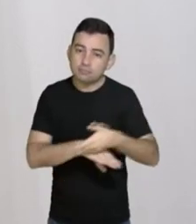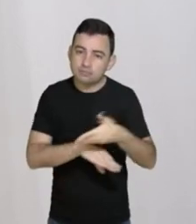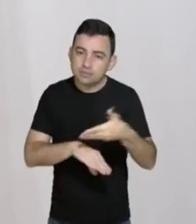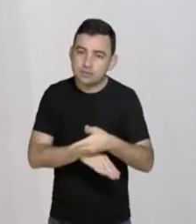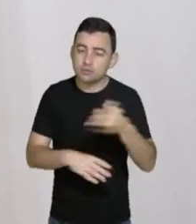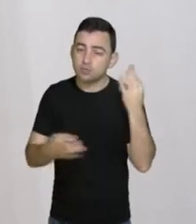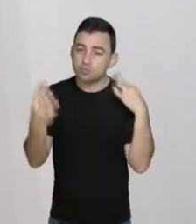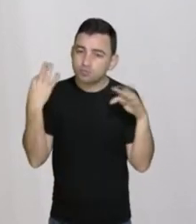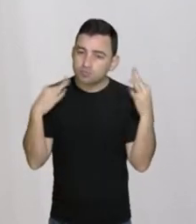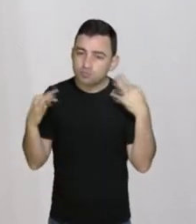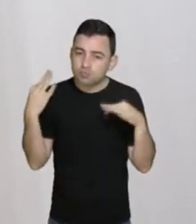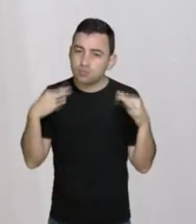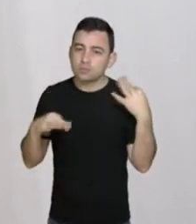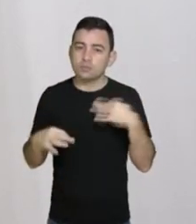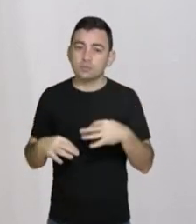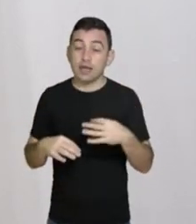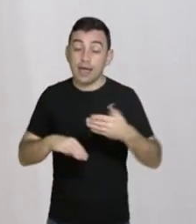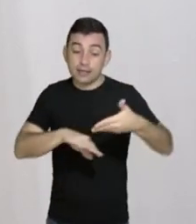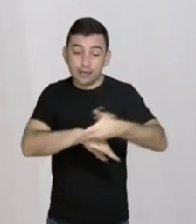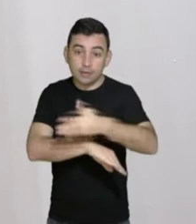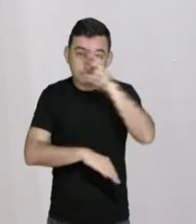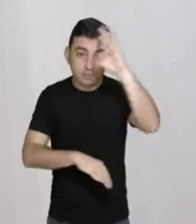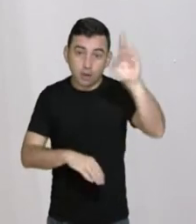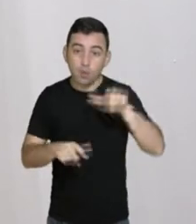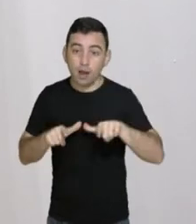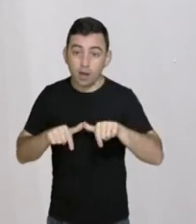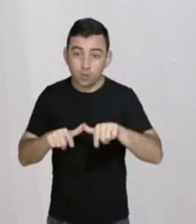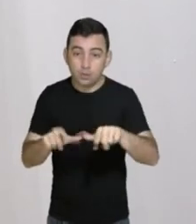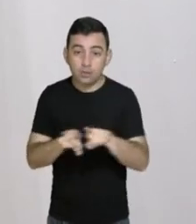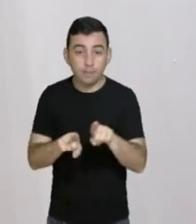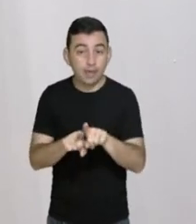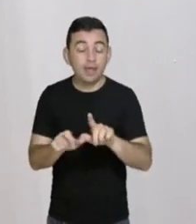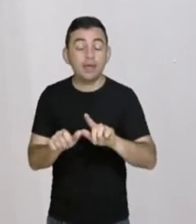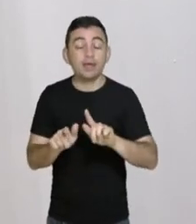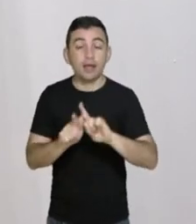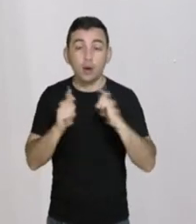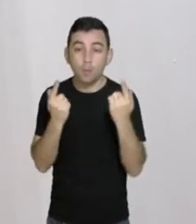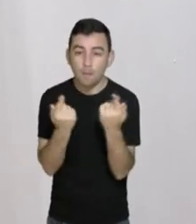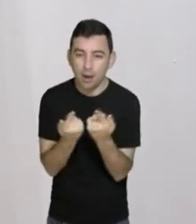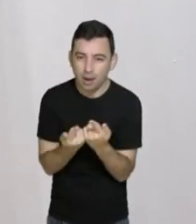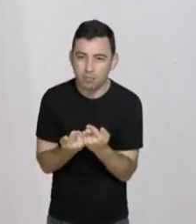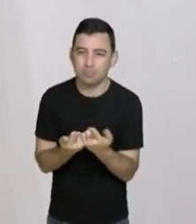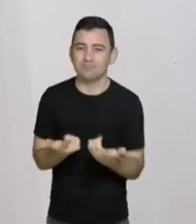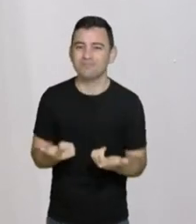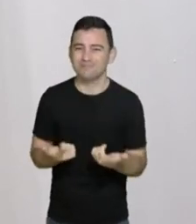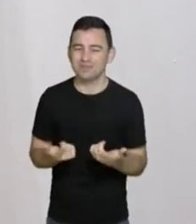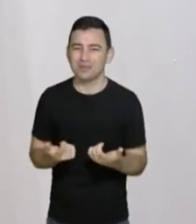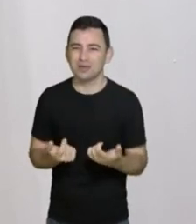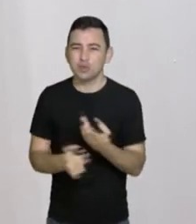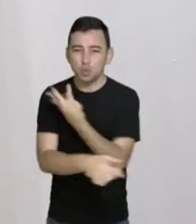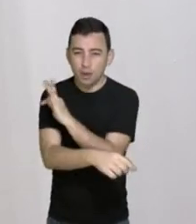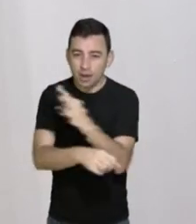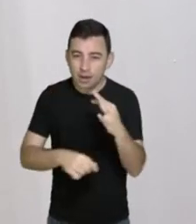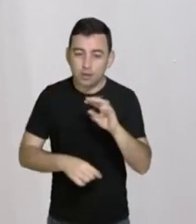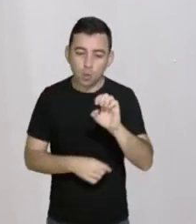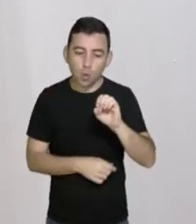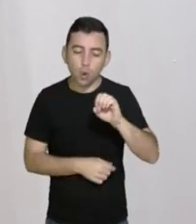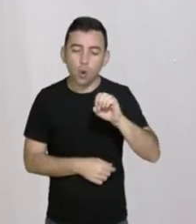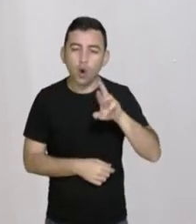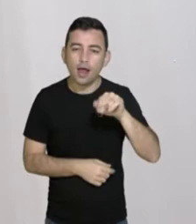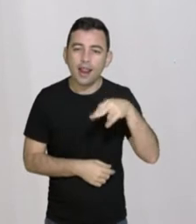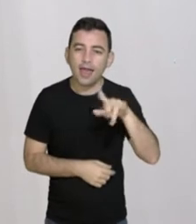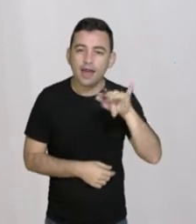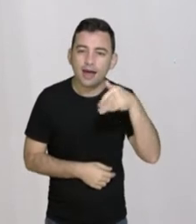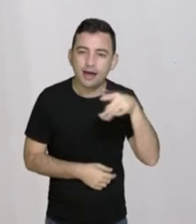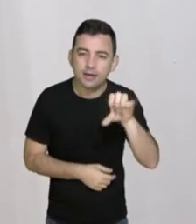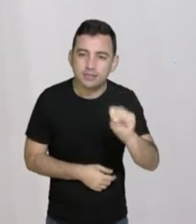turismo, como a entrada principal de Laguna e de Garopaba. Interligar Tubarão e Orleans com uma bela ciclovia que